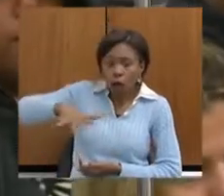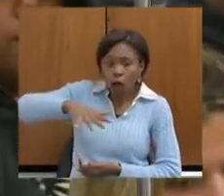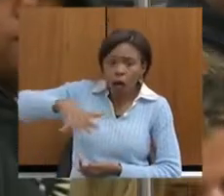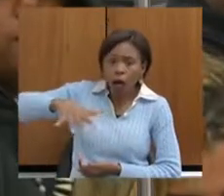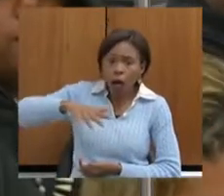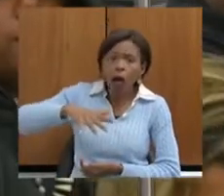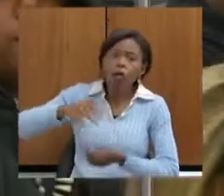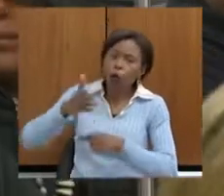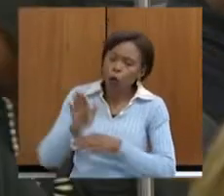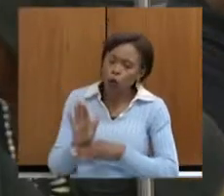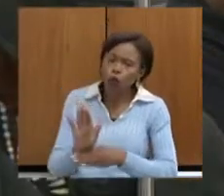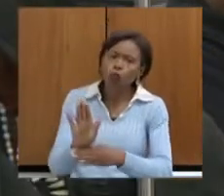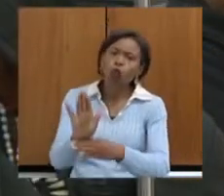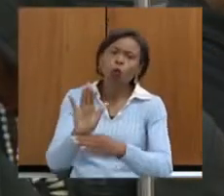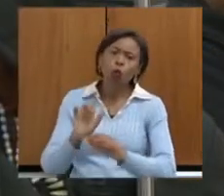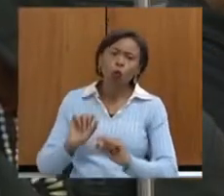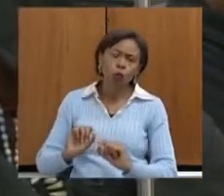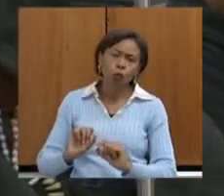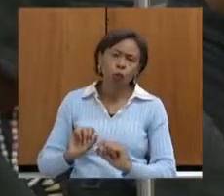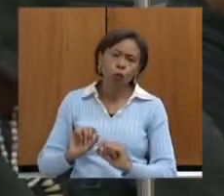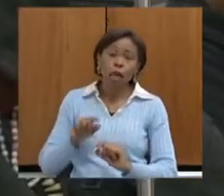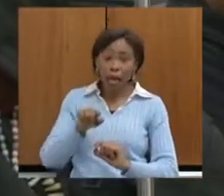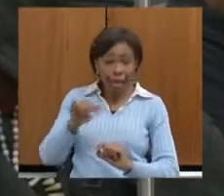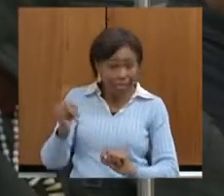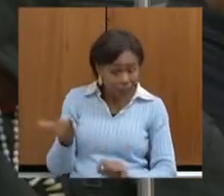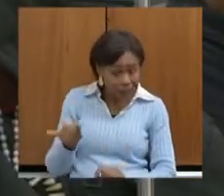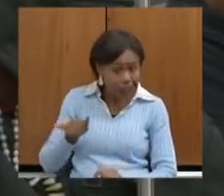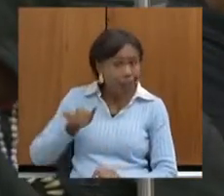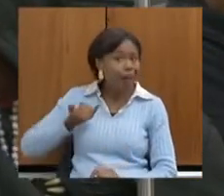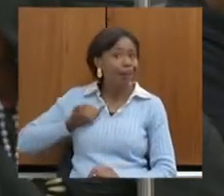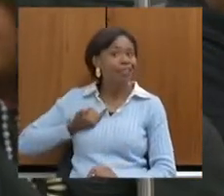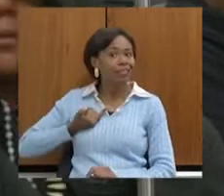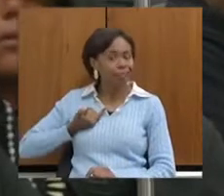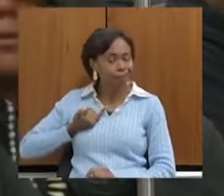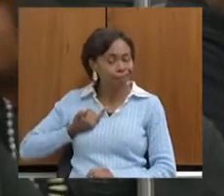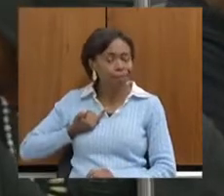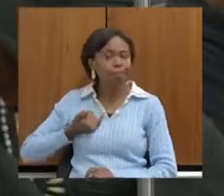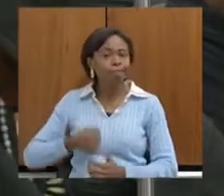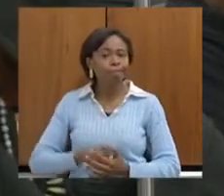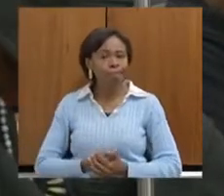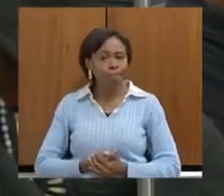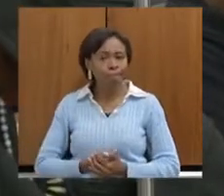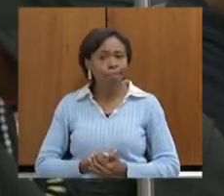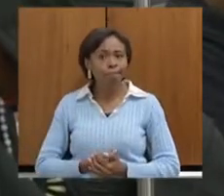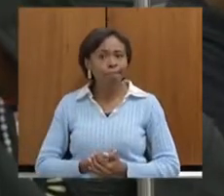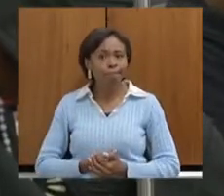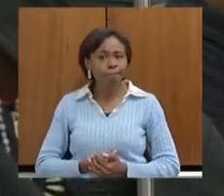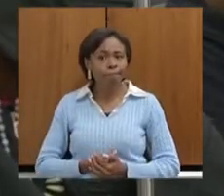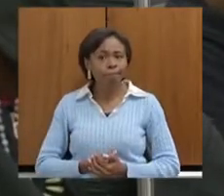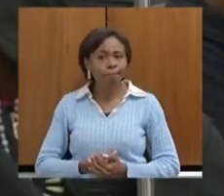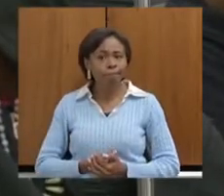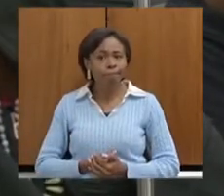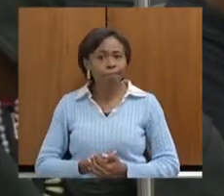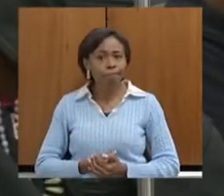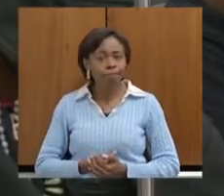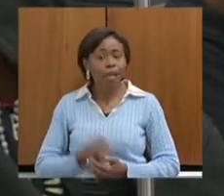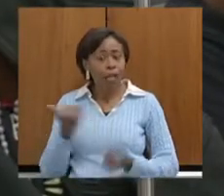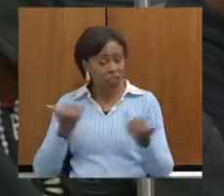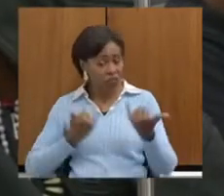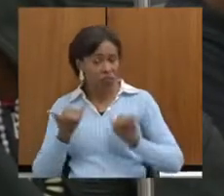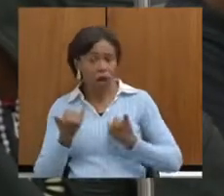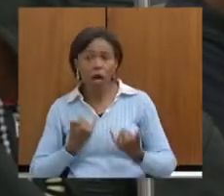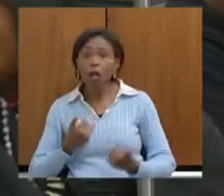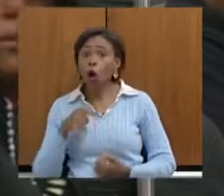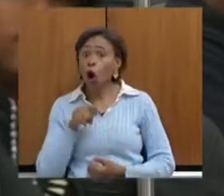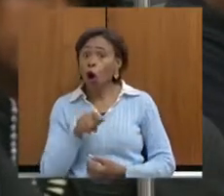fazendo adaptar essas coisas para ele e ele fala comigo tem alguns que fala Jandir o